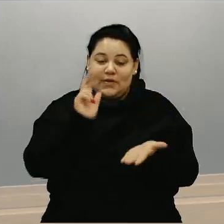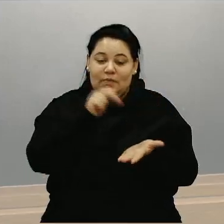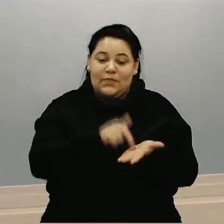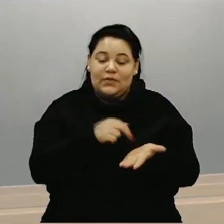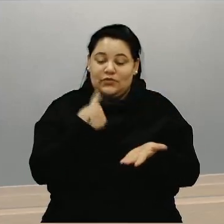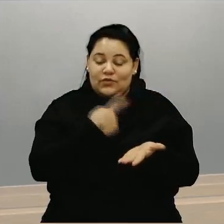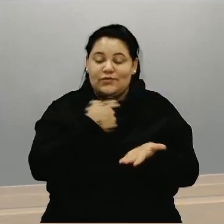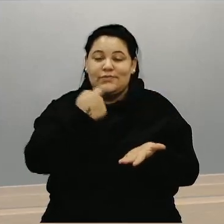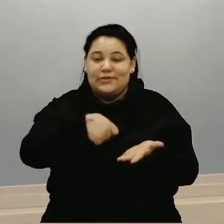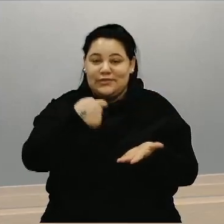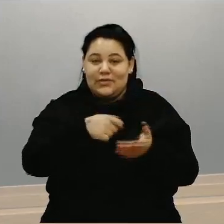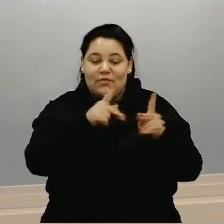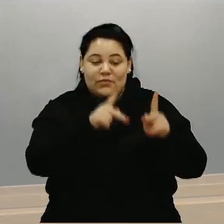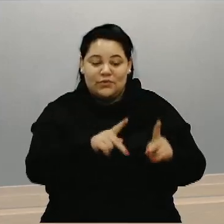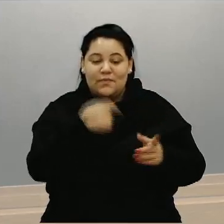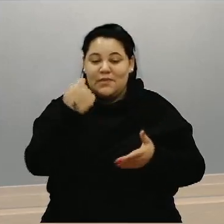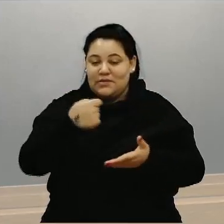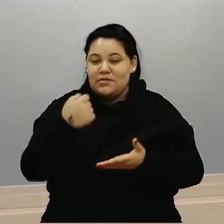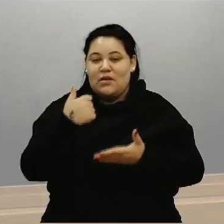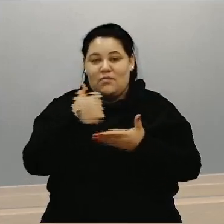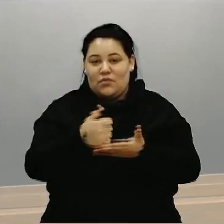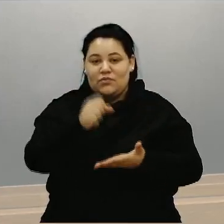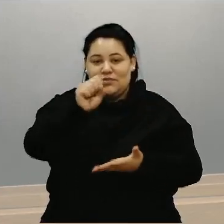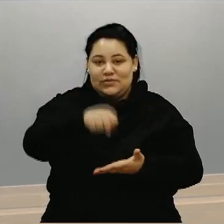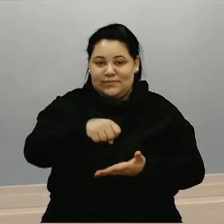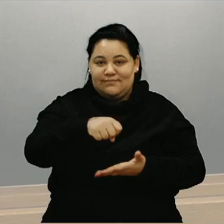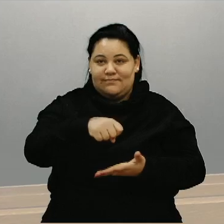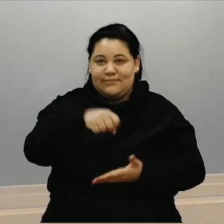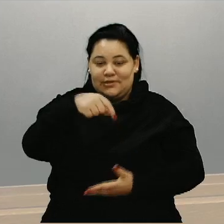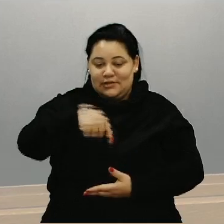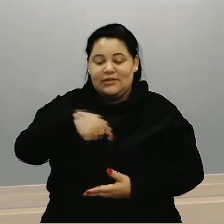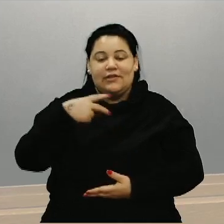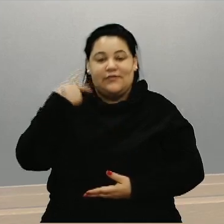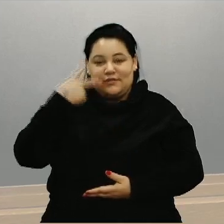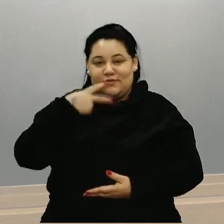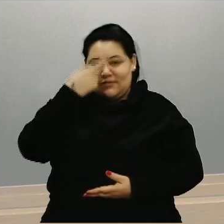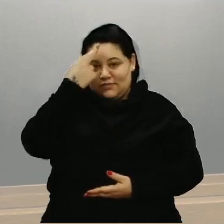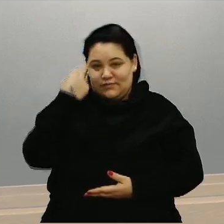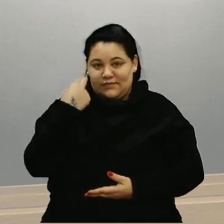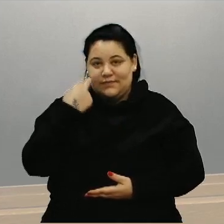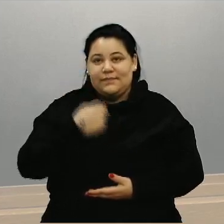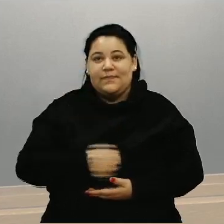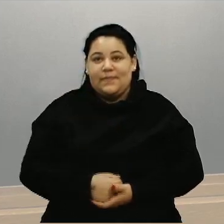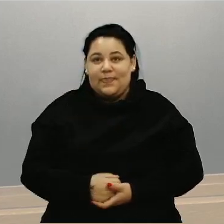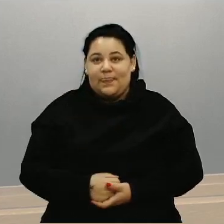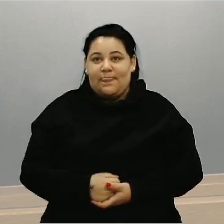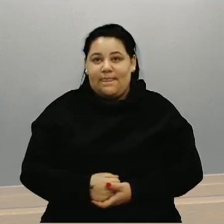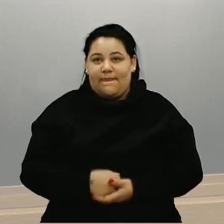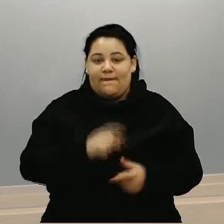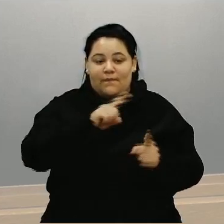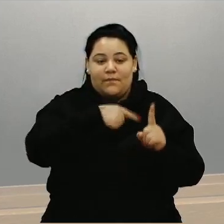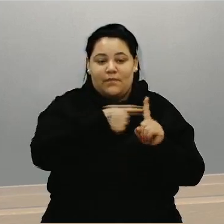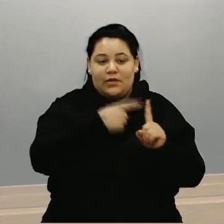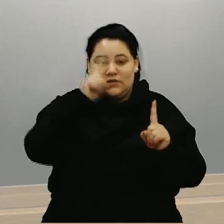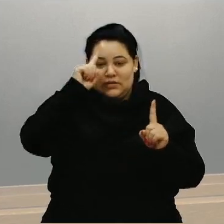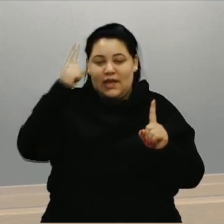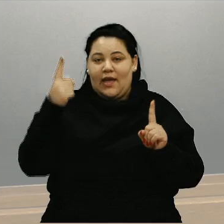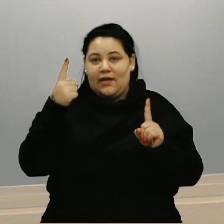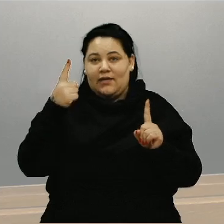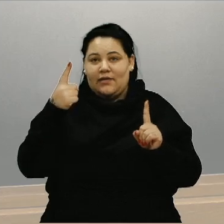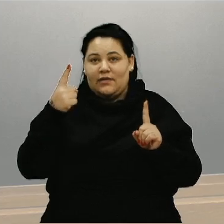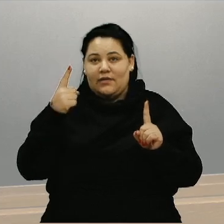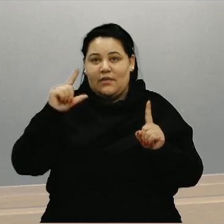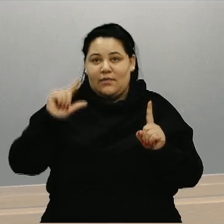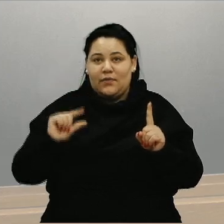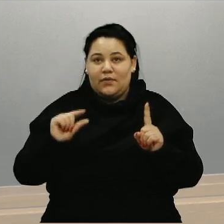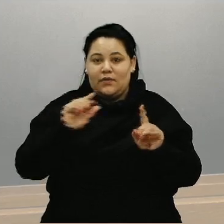as pessoas precisam de apoio. E aqui, né, vereador Rafael, mais ideias, menos ideologia. Mas eu falei